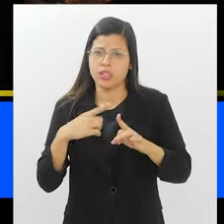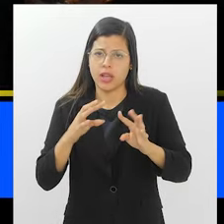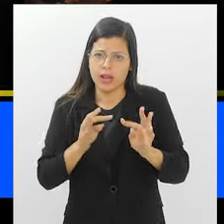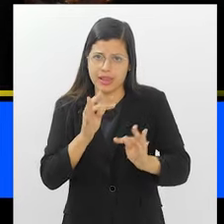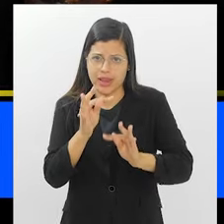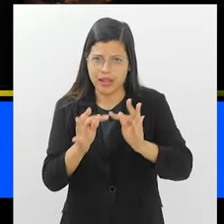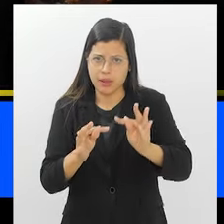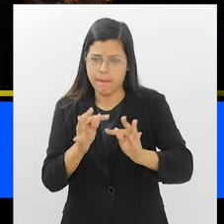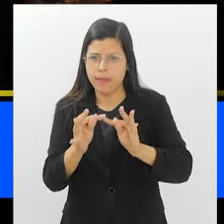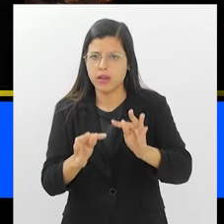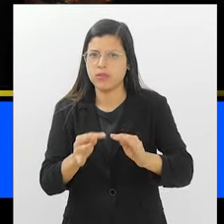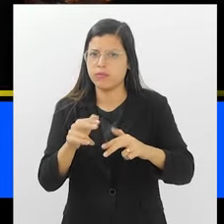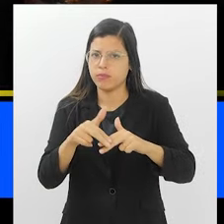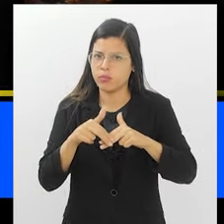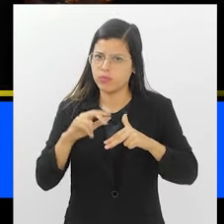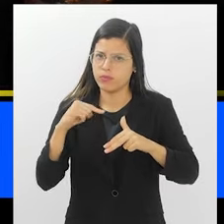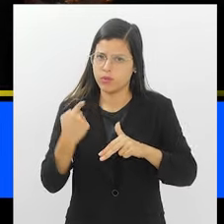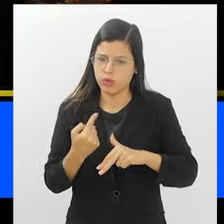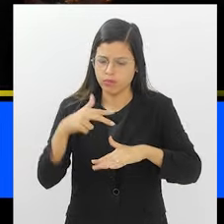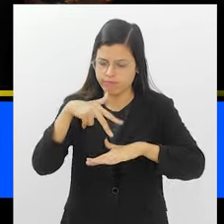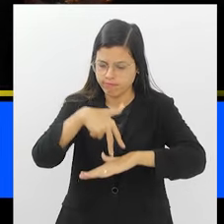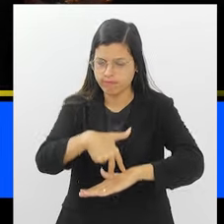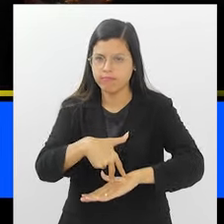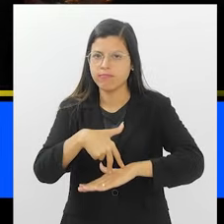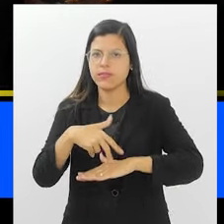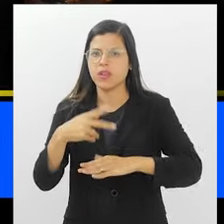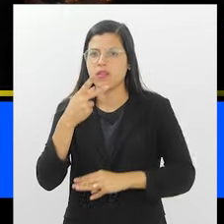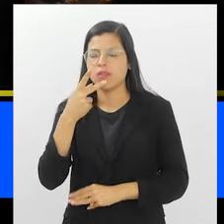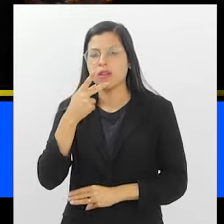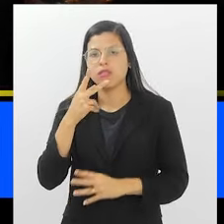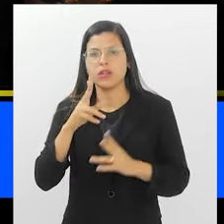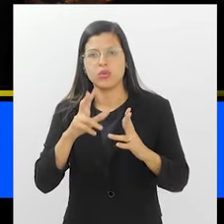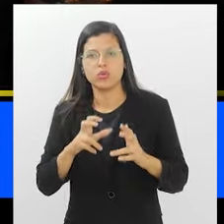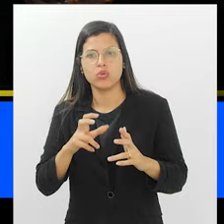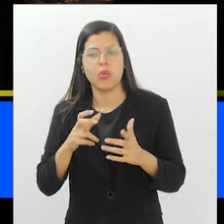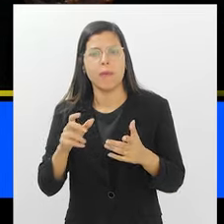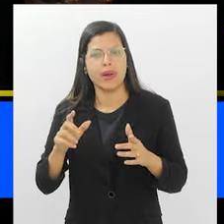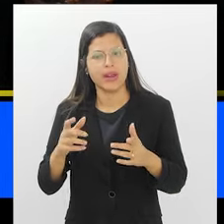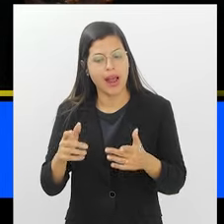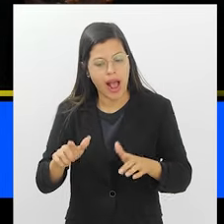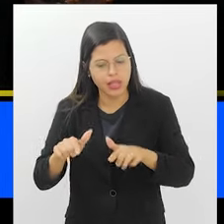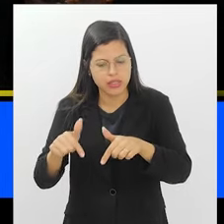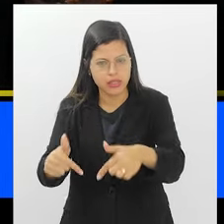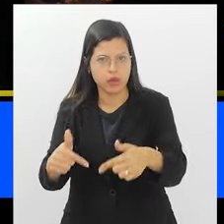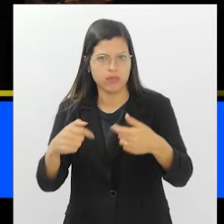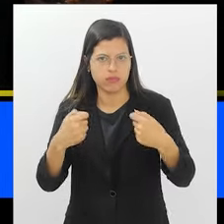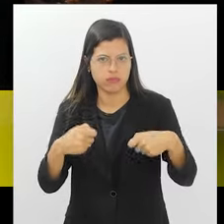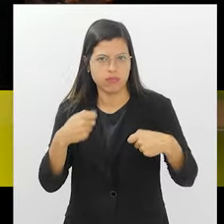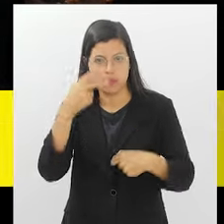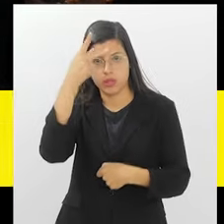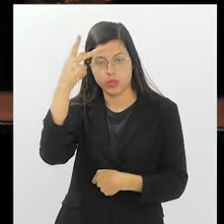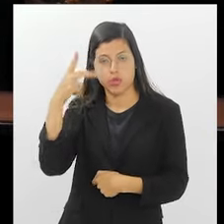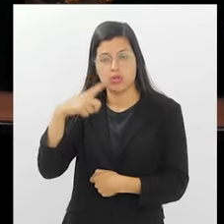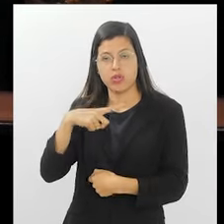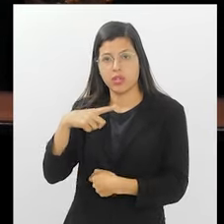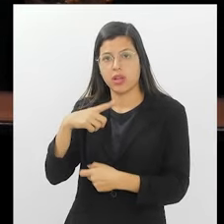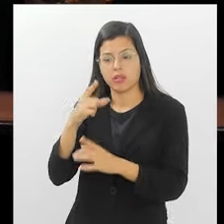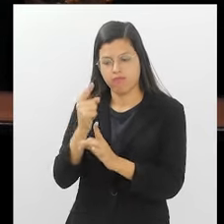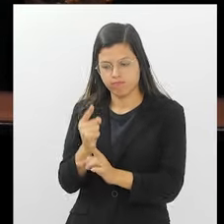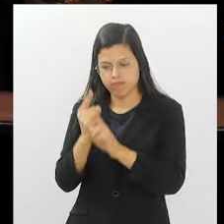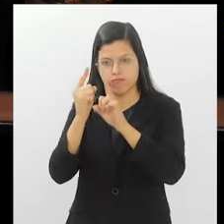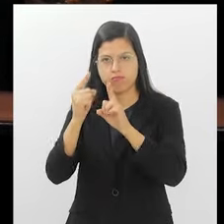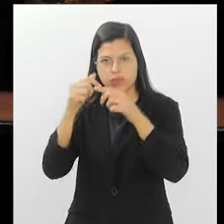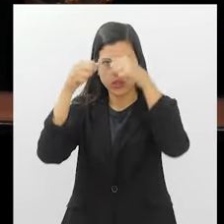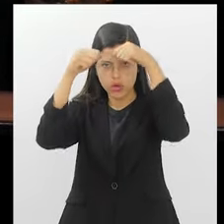E é por isso que nós estamos aqui, para falar exatamente sobre as intervenções necessárias para que as pessoas diagnosticadas com